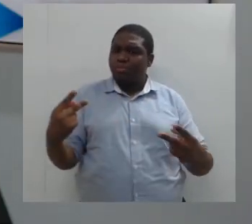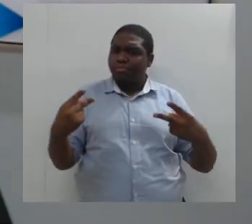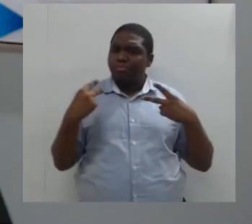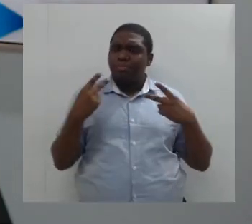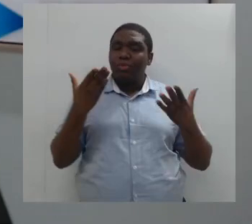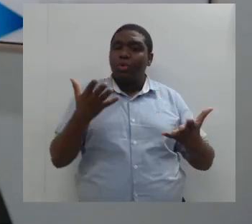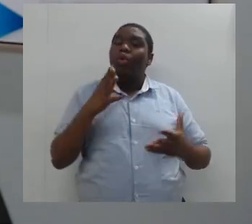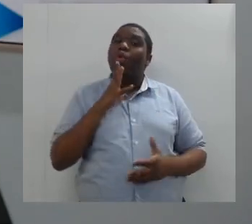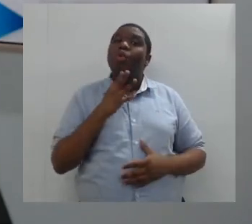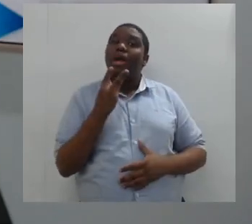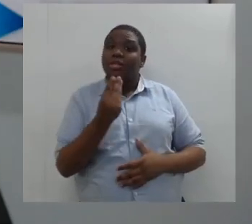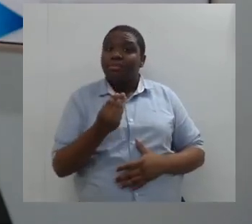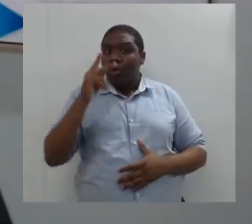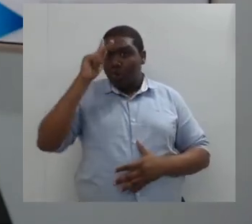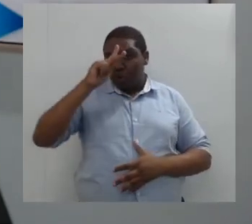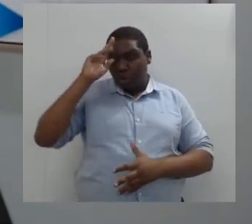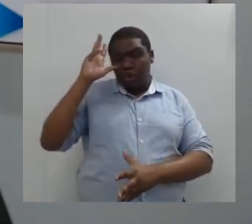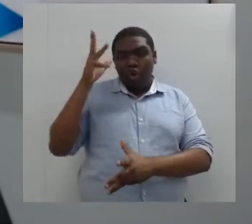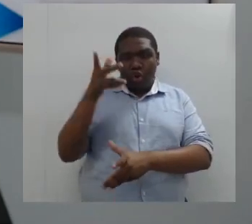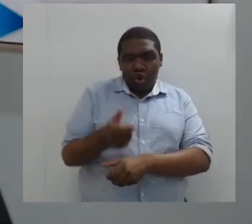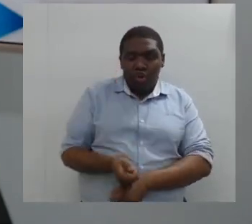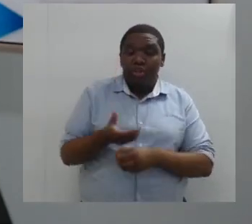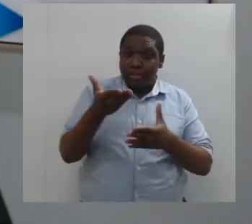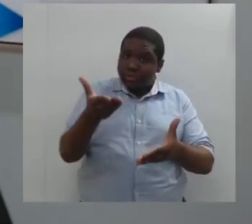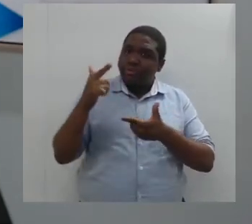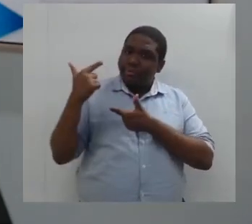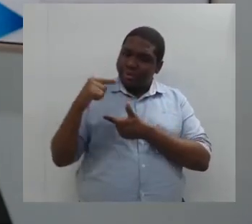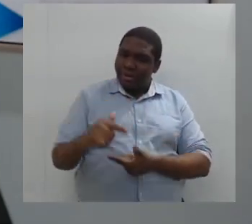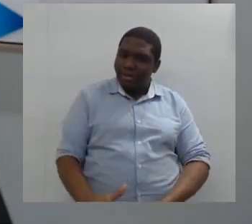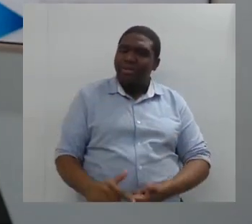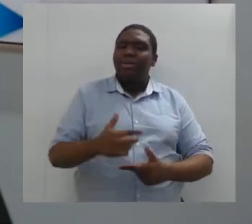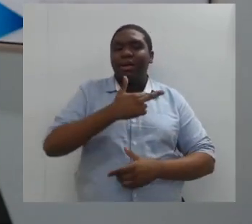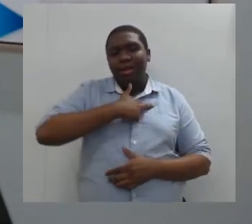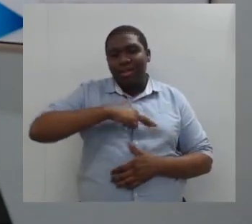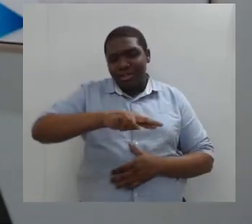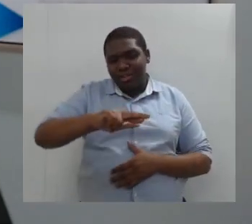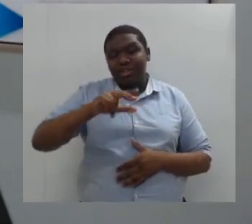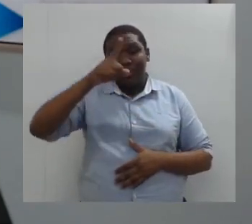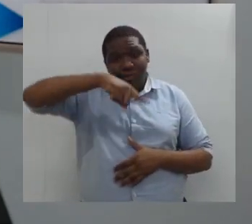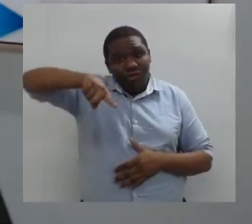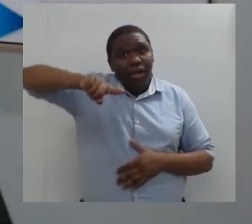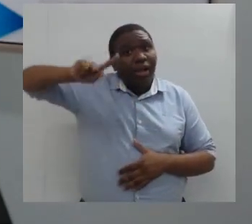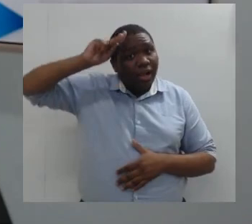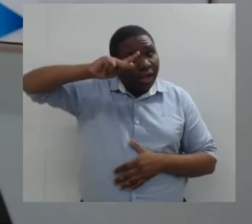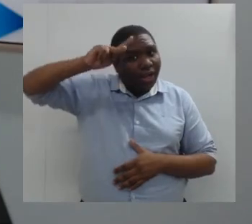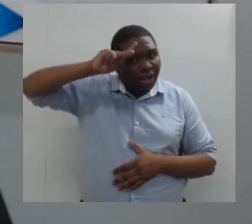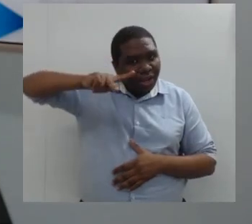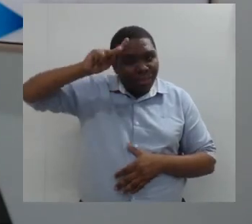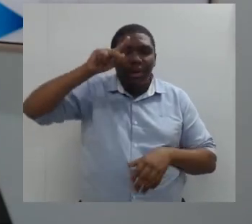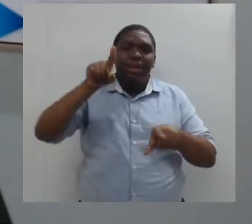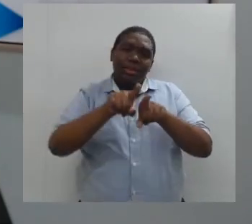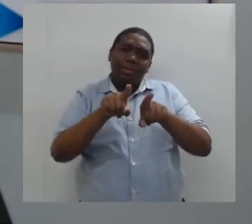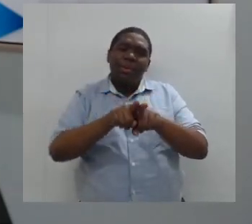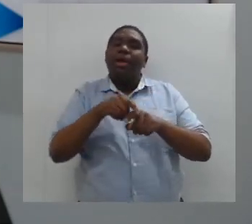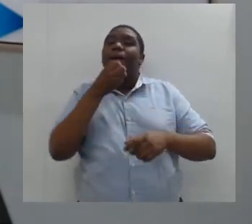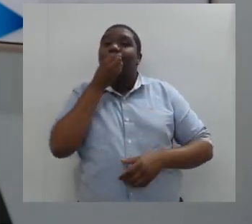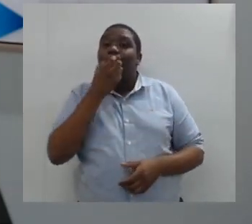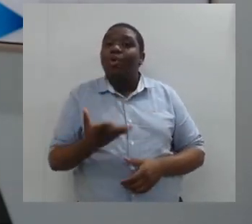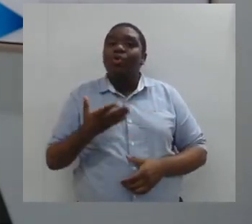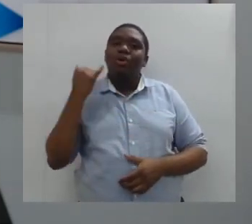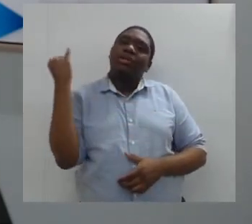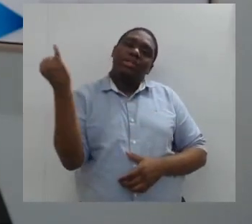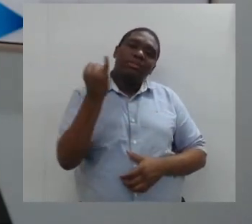conhecimento histórico sobre esta tradição religiosa. Lembrando a você, estudante, que é sempre bom,